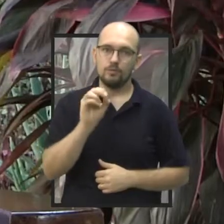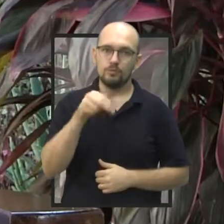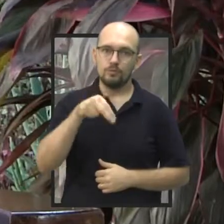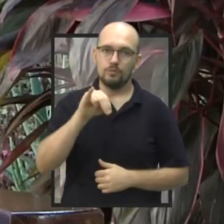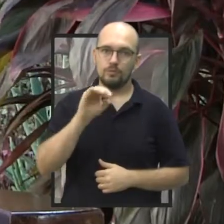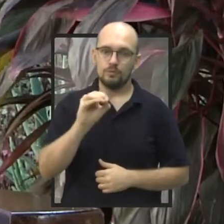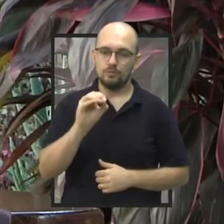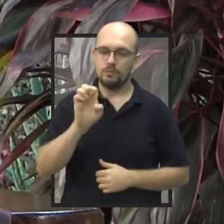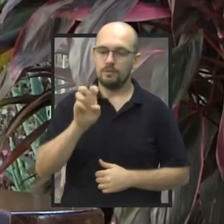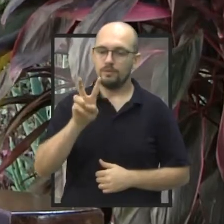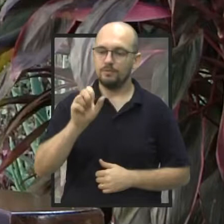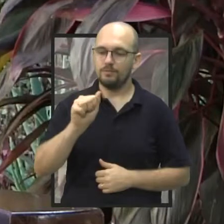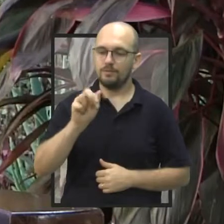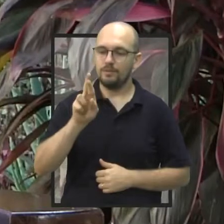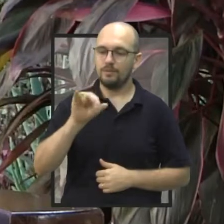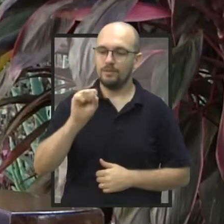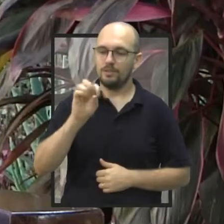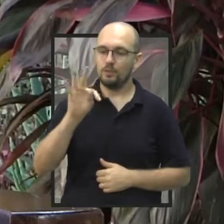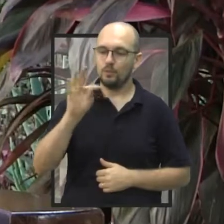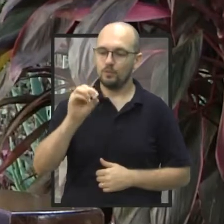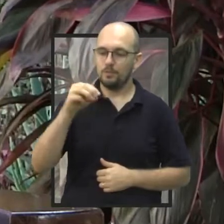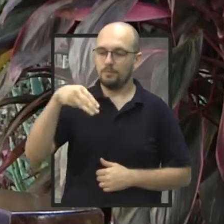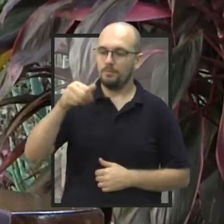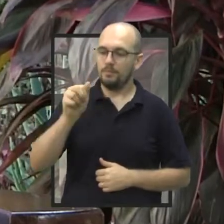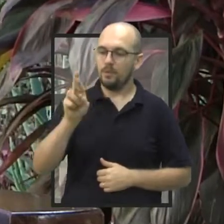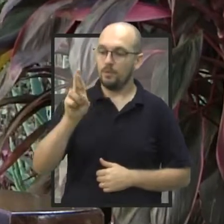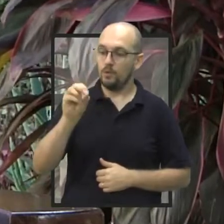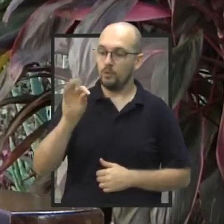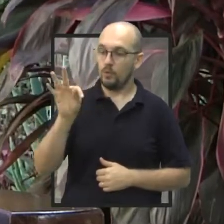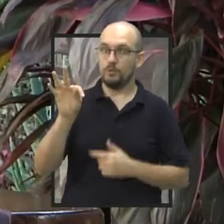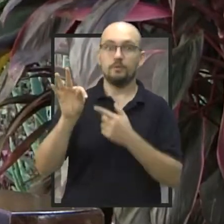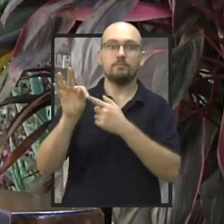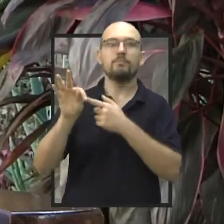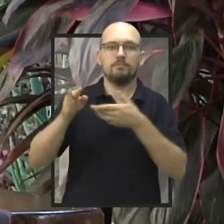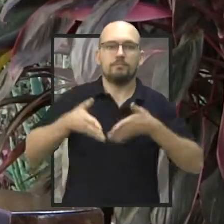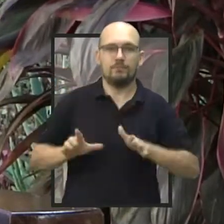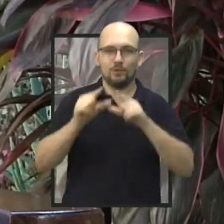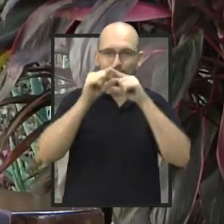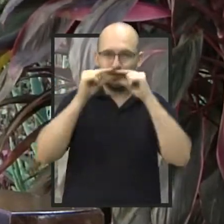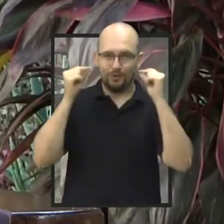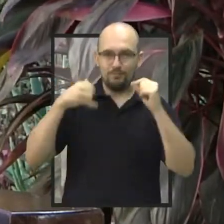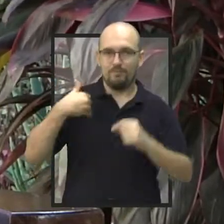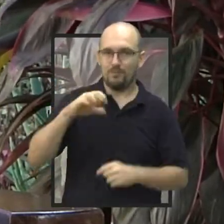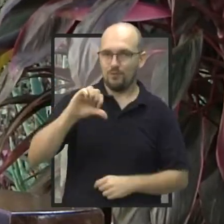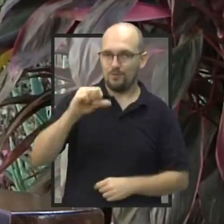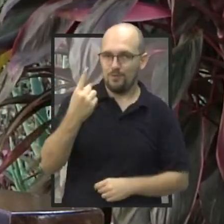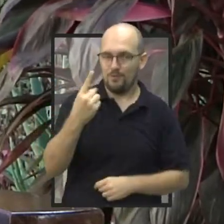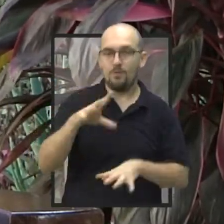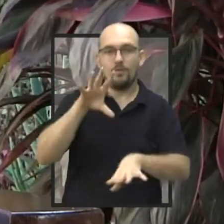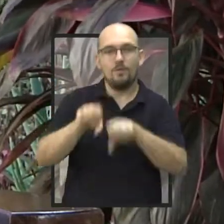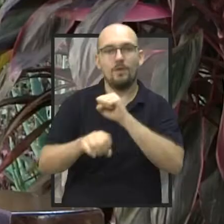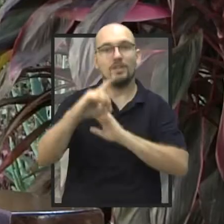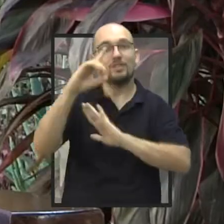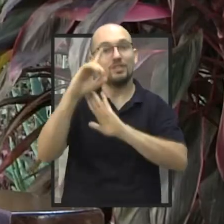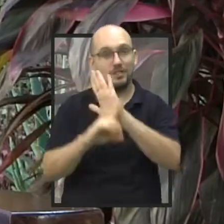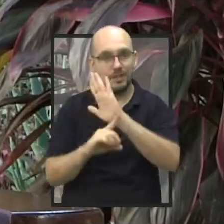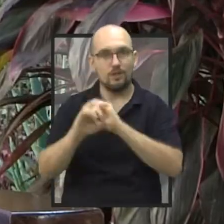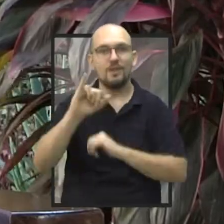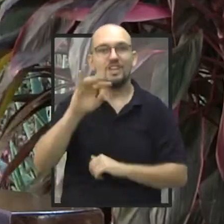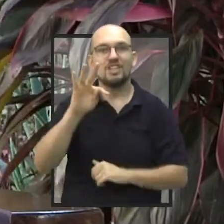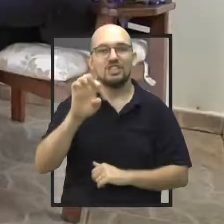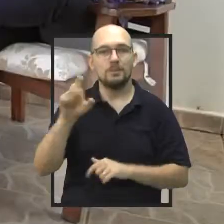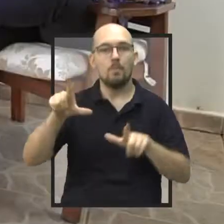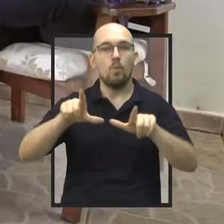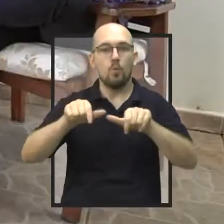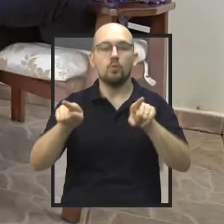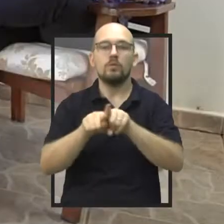ilustre jauense de 91 anos de idade, como eu disse no início. É formado em Direito pela ITE de Bauru, com um título em Direito Civil